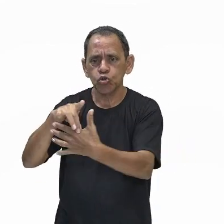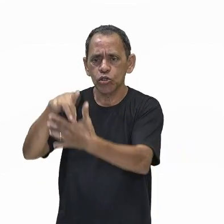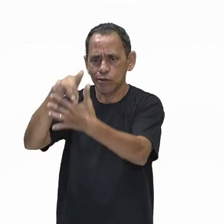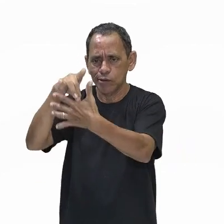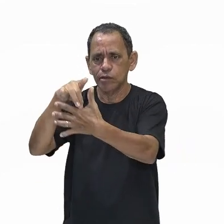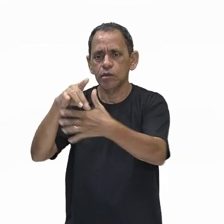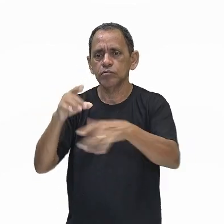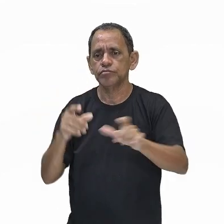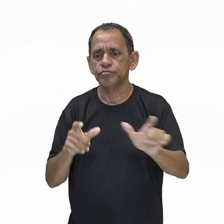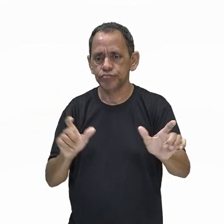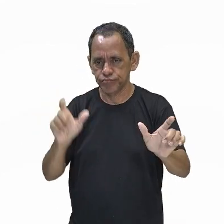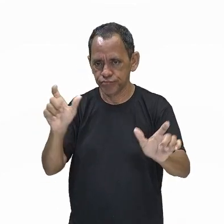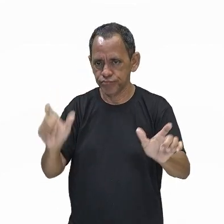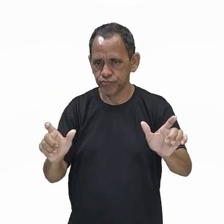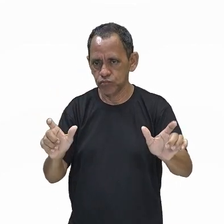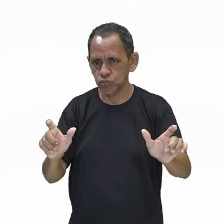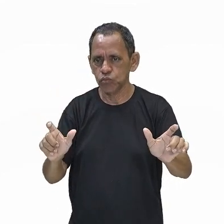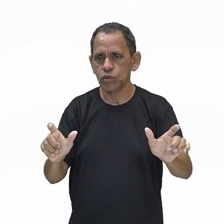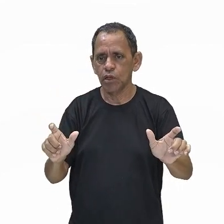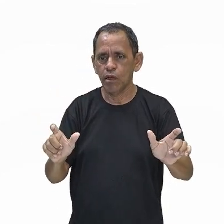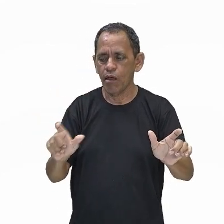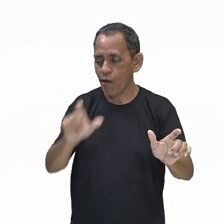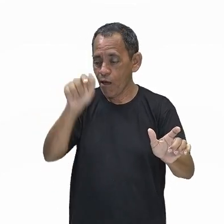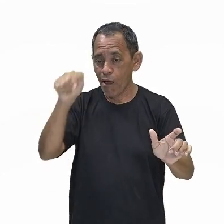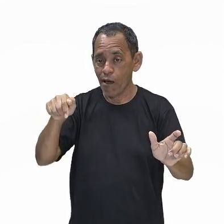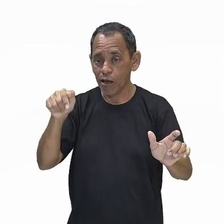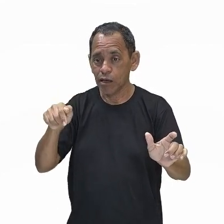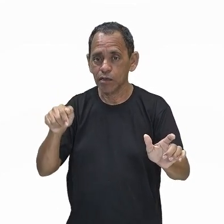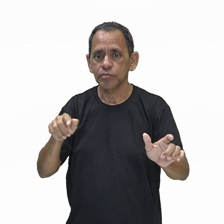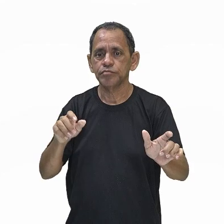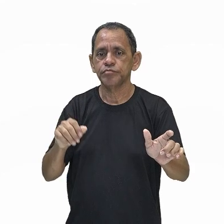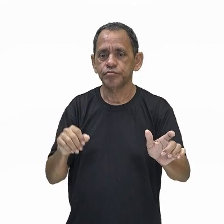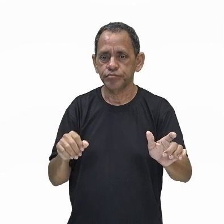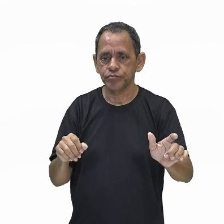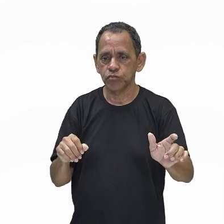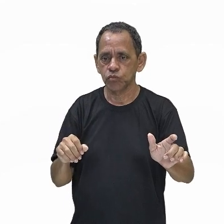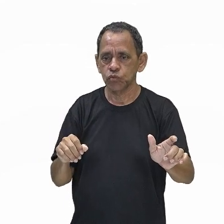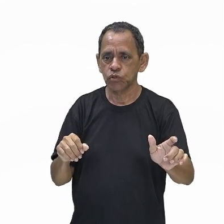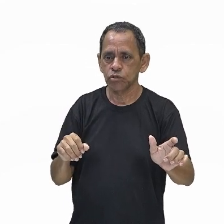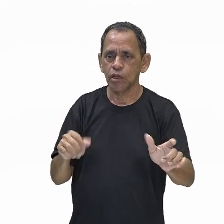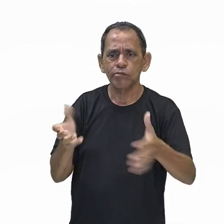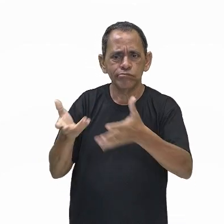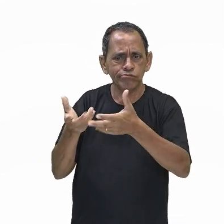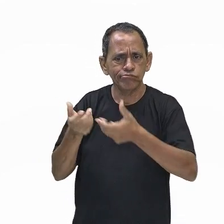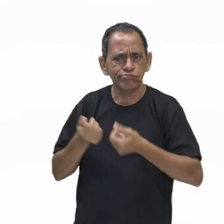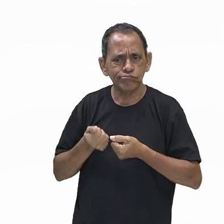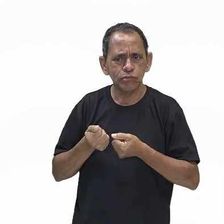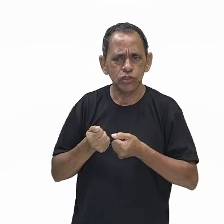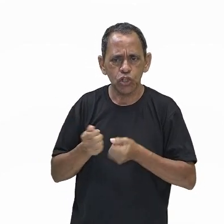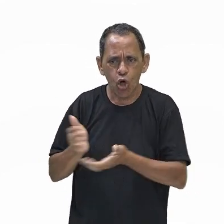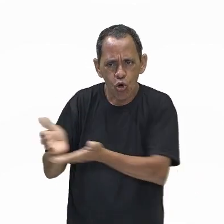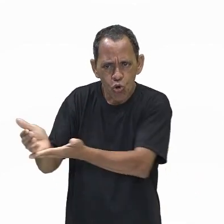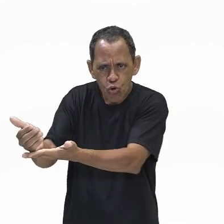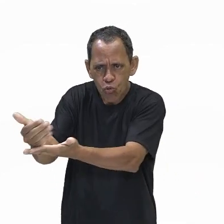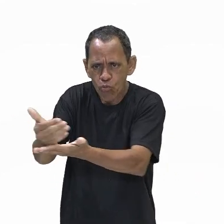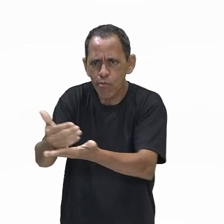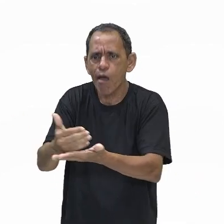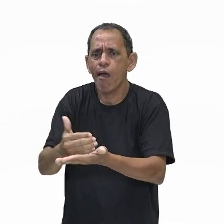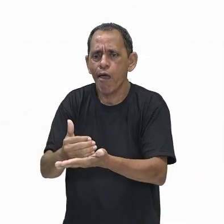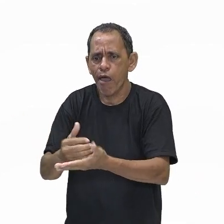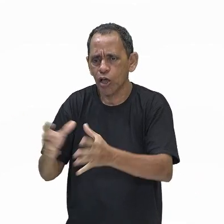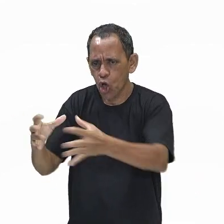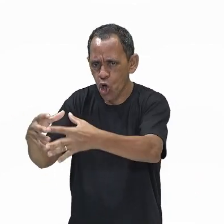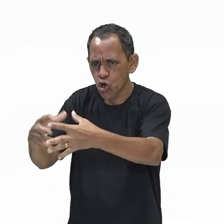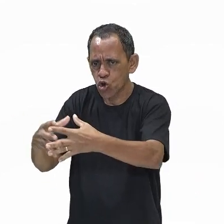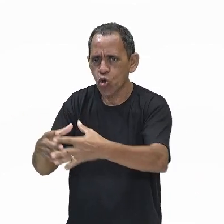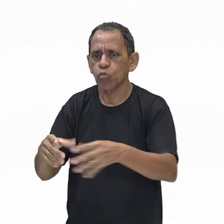de Hermógenes quando ele morre. Então ele acaba assumindo aí o bando dele, tá? E aí nós temos o compadre Quelemem de